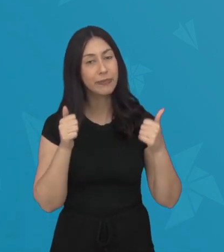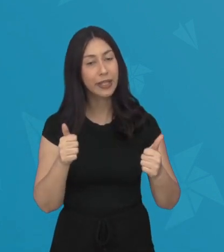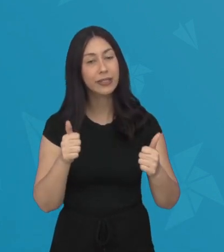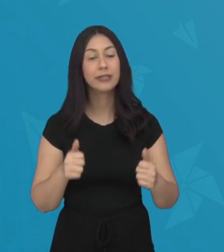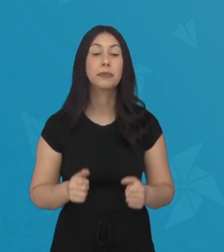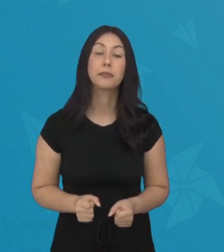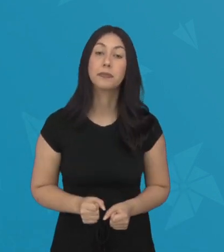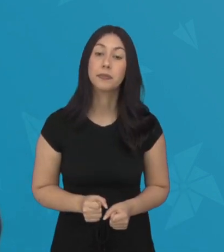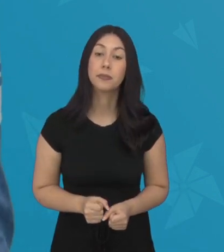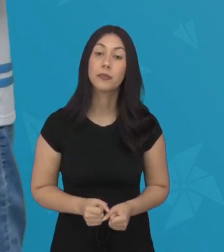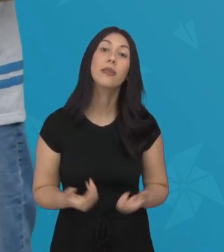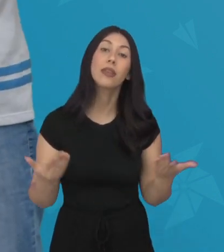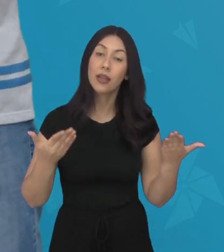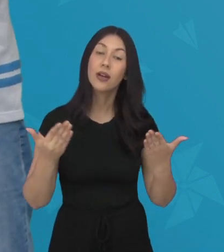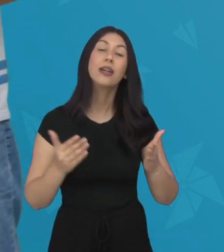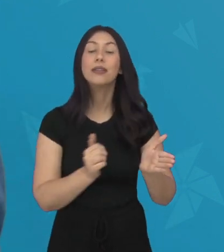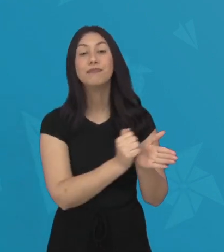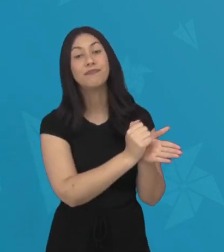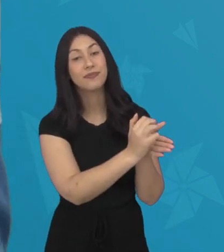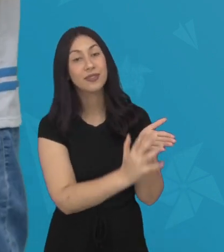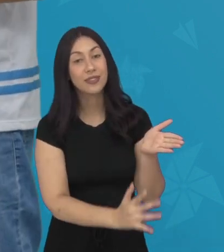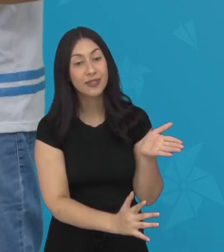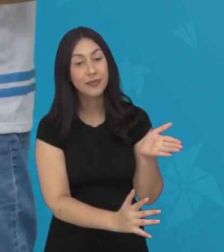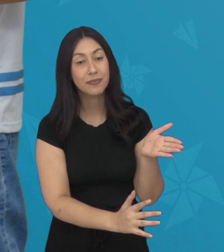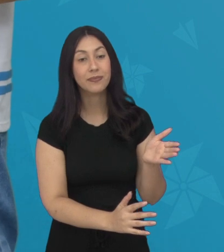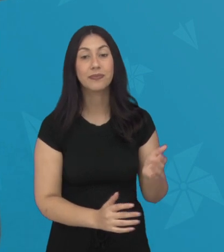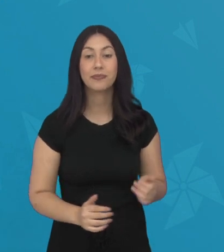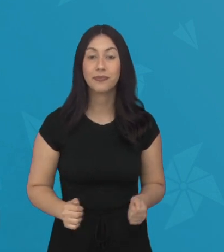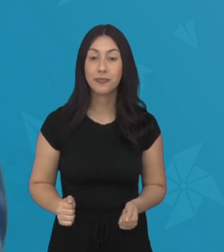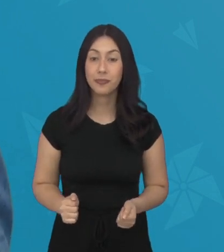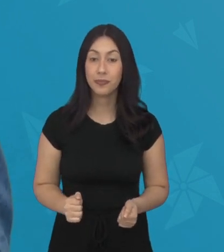bem? Agora nos exercícios,